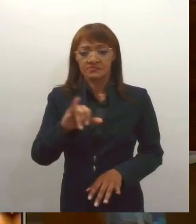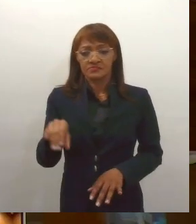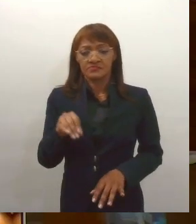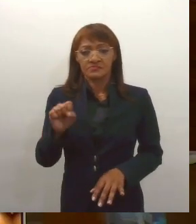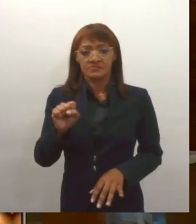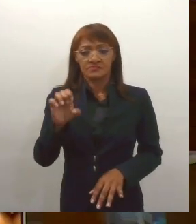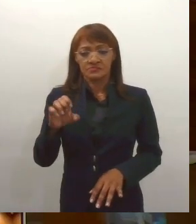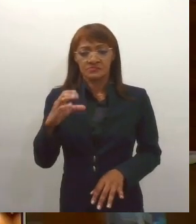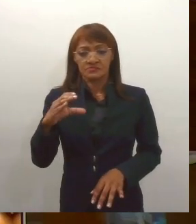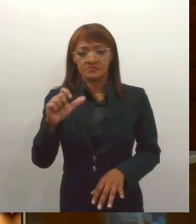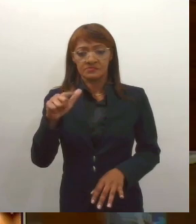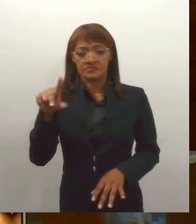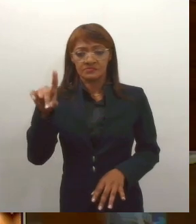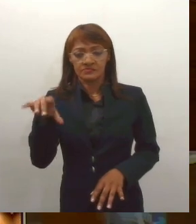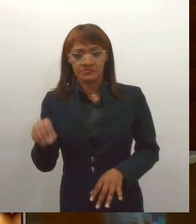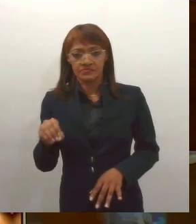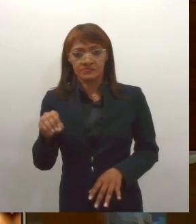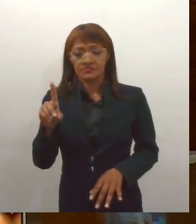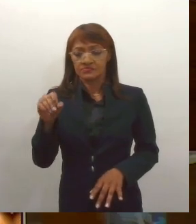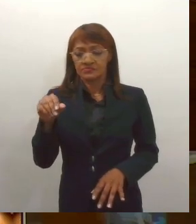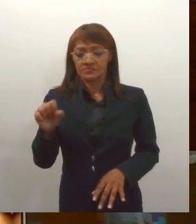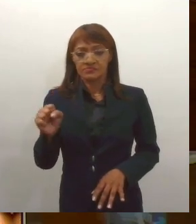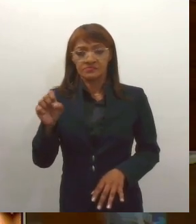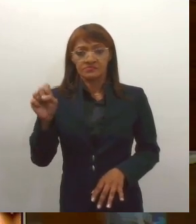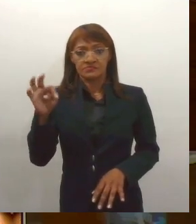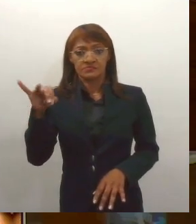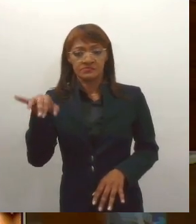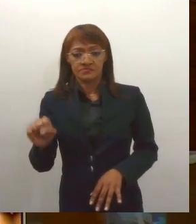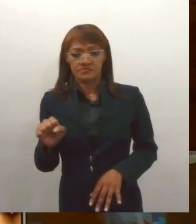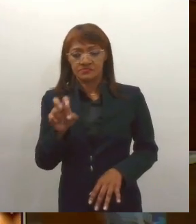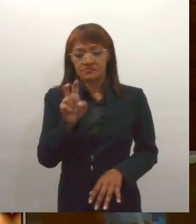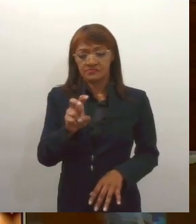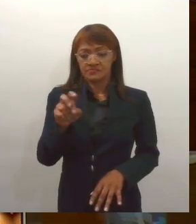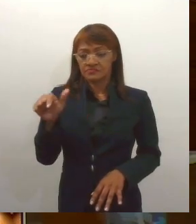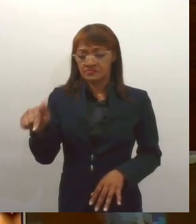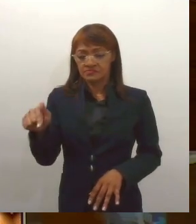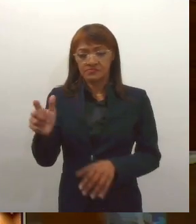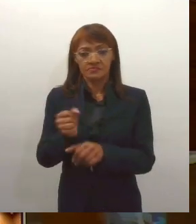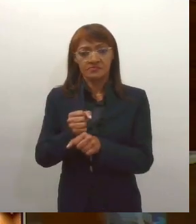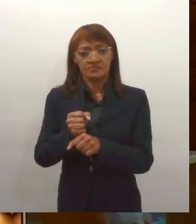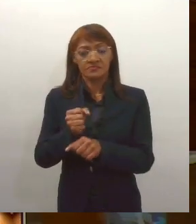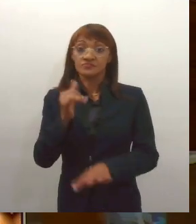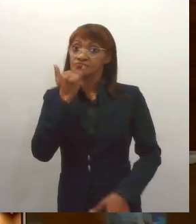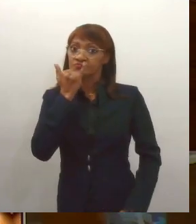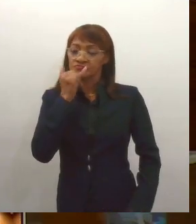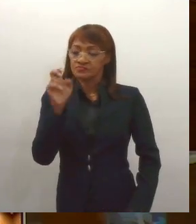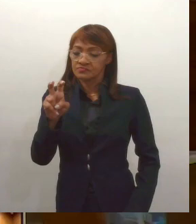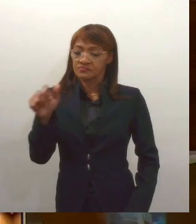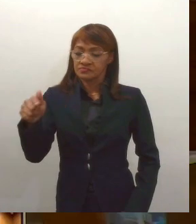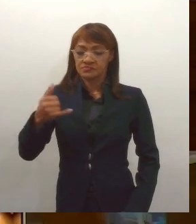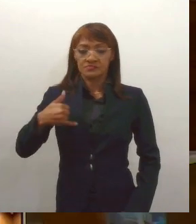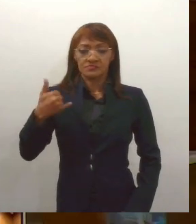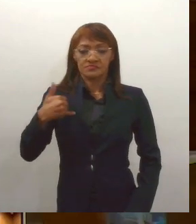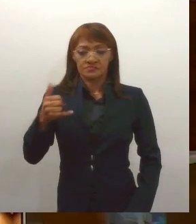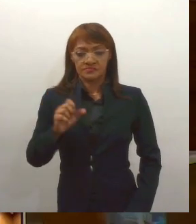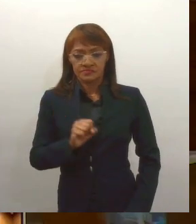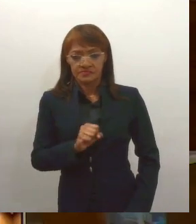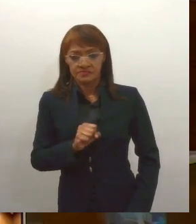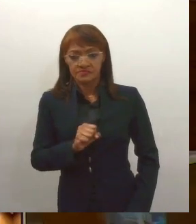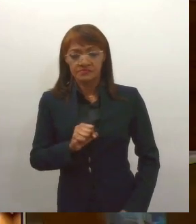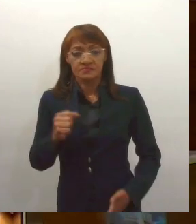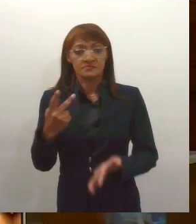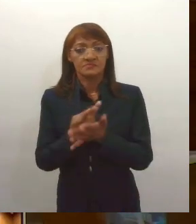anos e isso é gravíssimo o fato ocorreu na última terça-feira dia 18 de